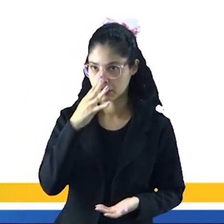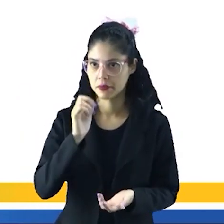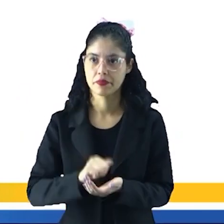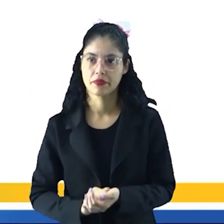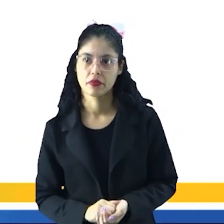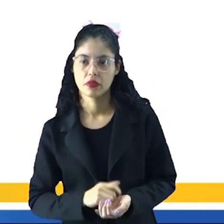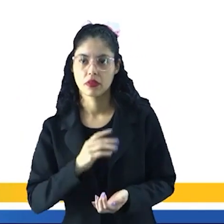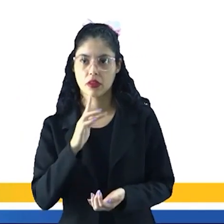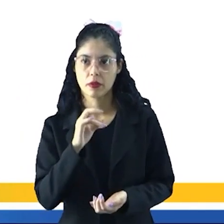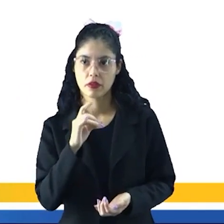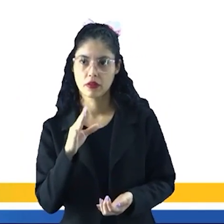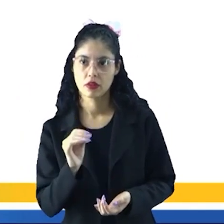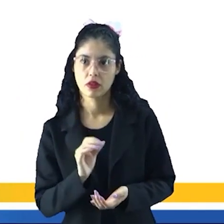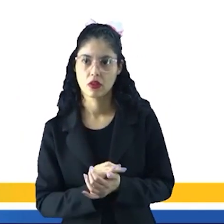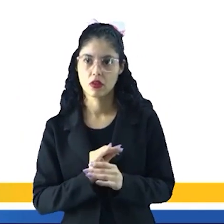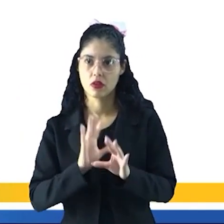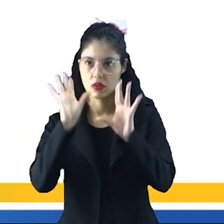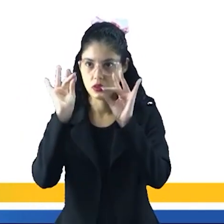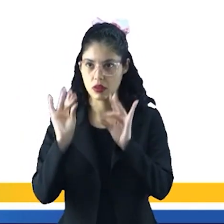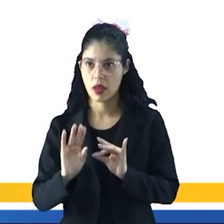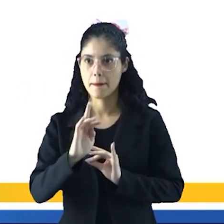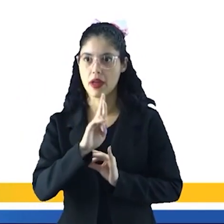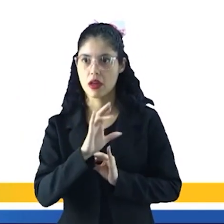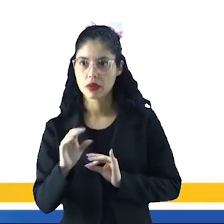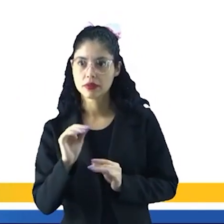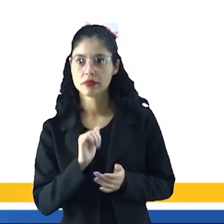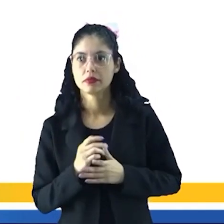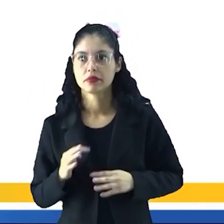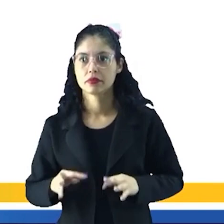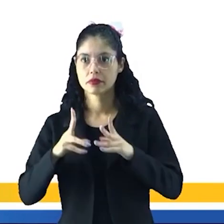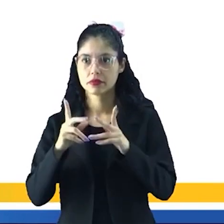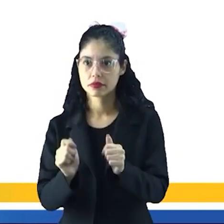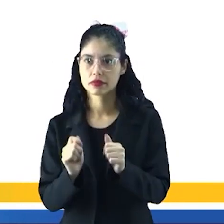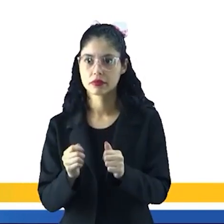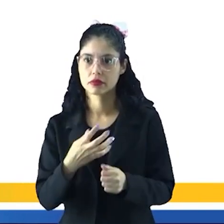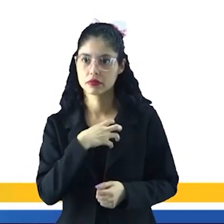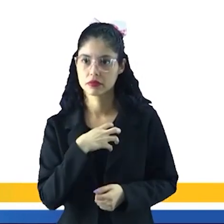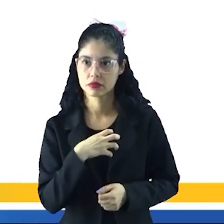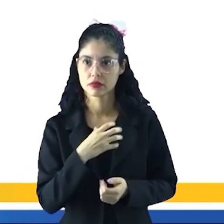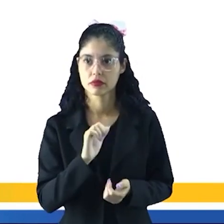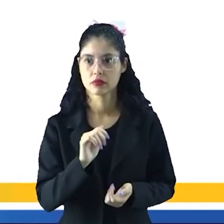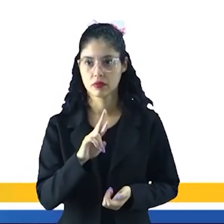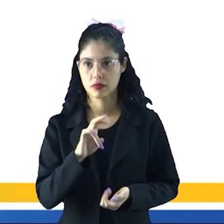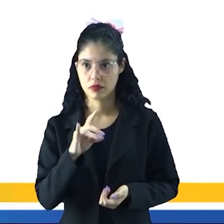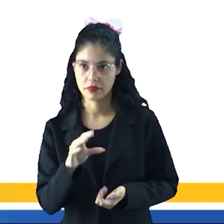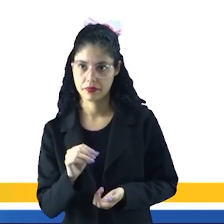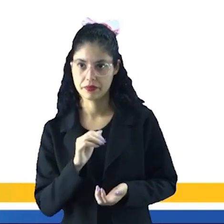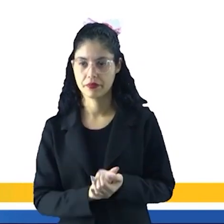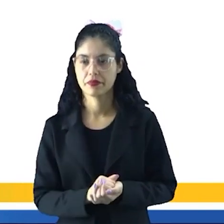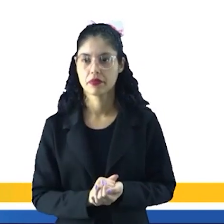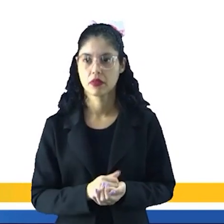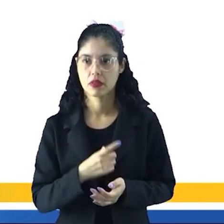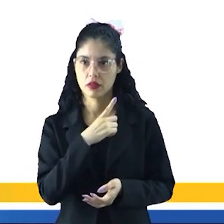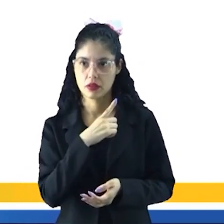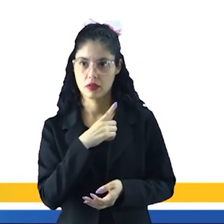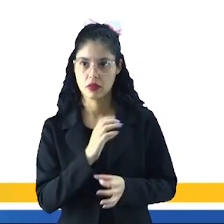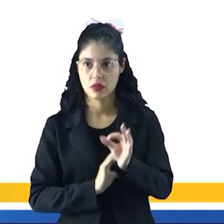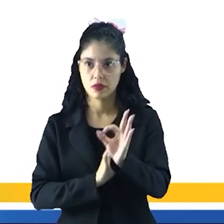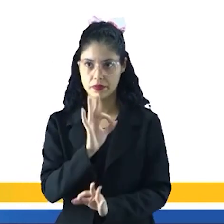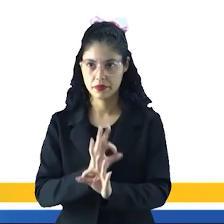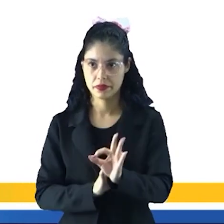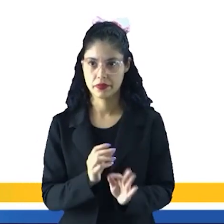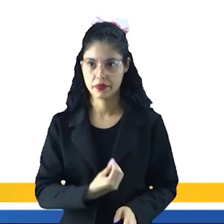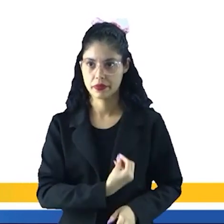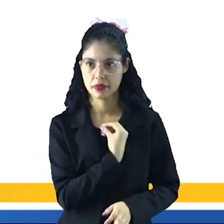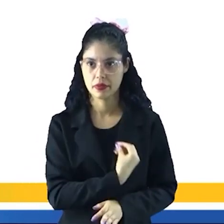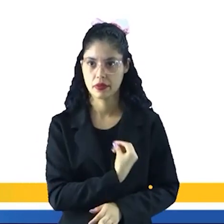interessa-se pela profusão de ornamentos barroca, sobretudo pelo ritmo dos arabescos, pelos motivos ornamentais